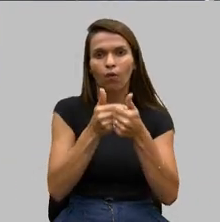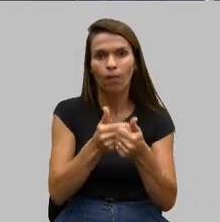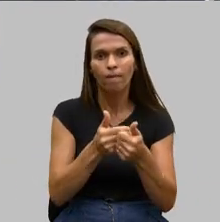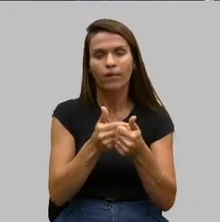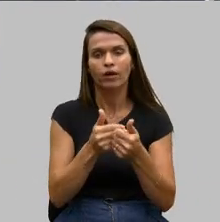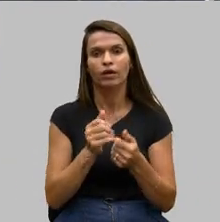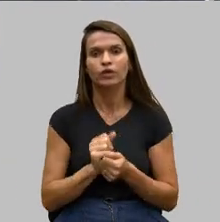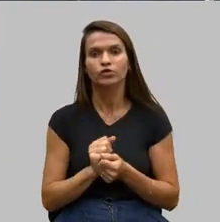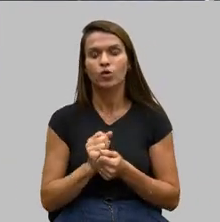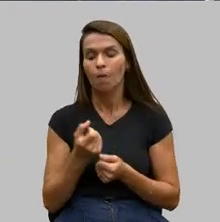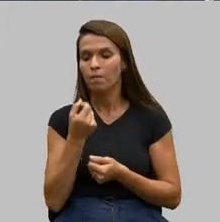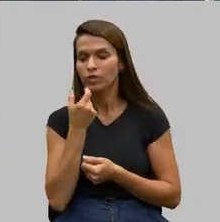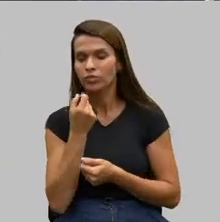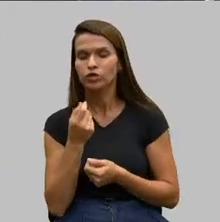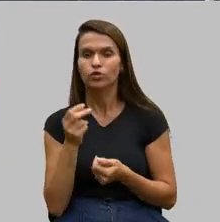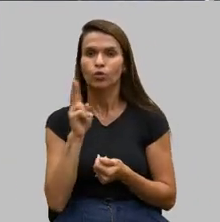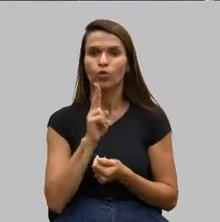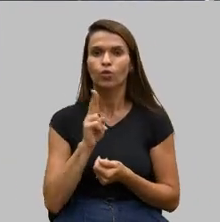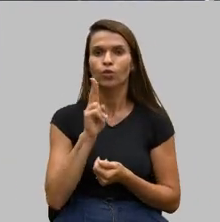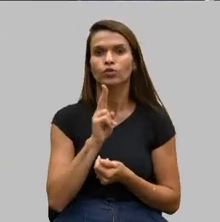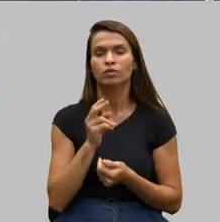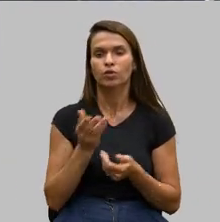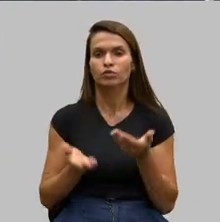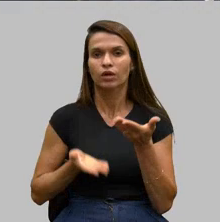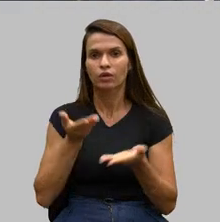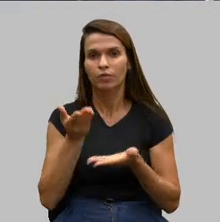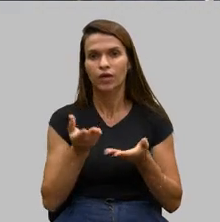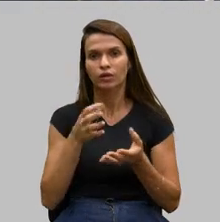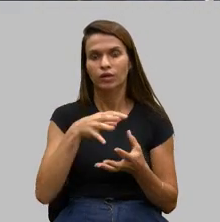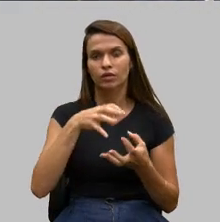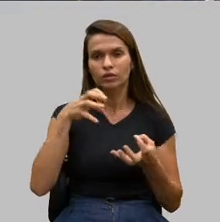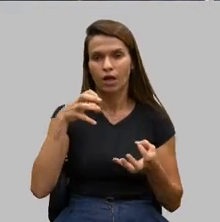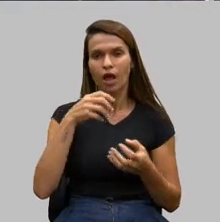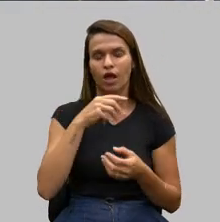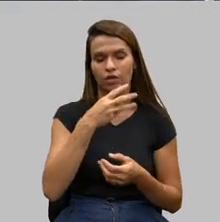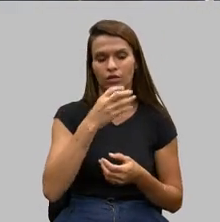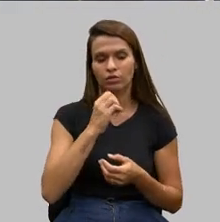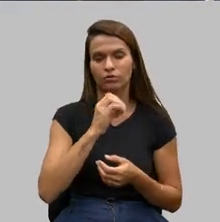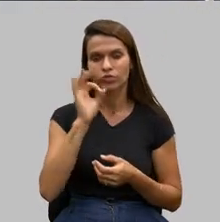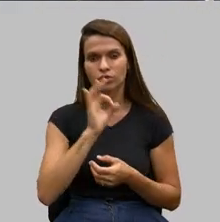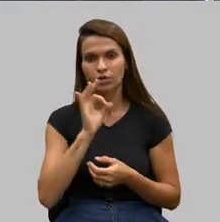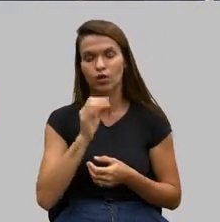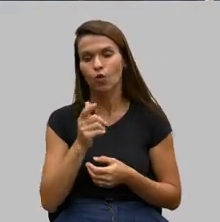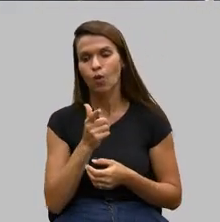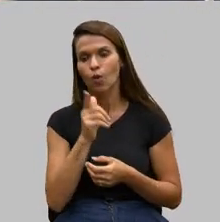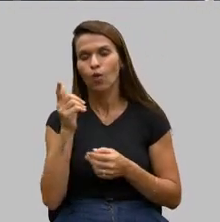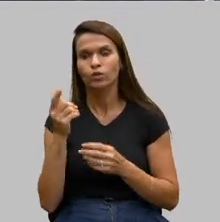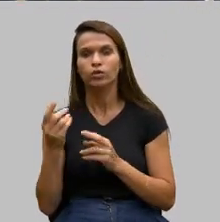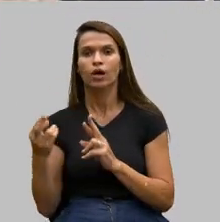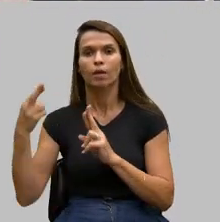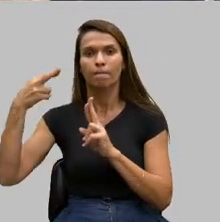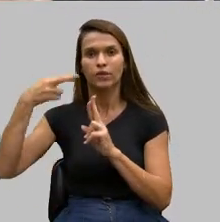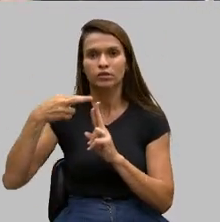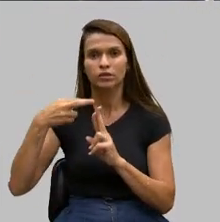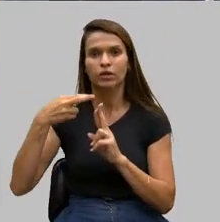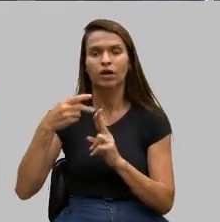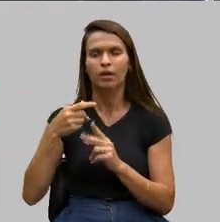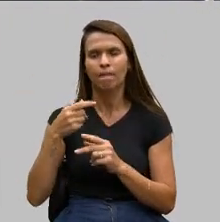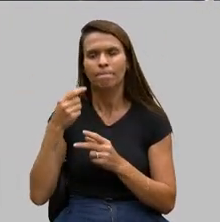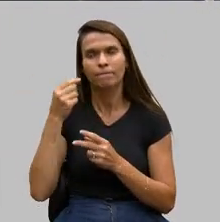uso individual daquele idoso desses 30% e há outros representantes do Ministério Público que entende que tem que pegar